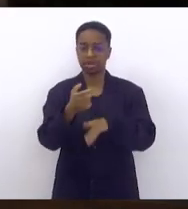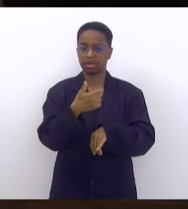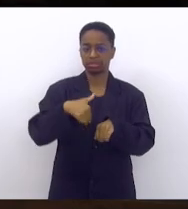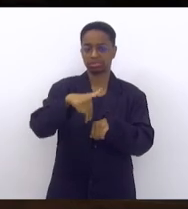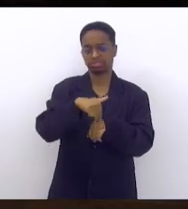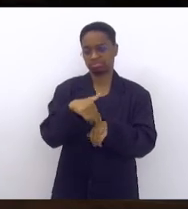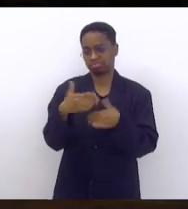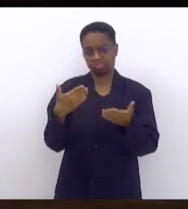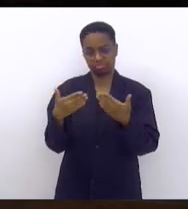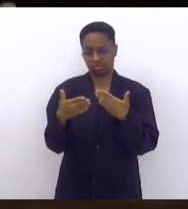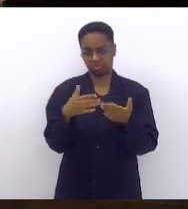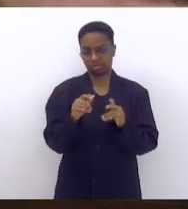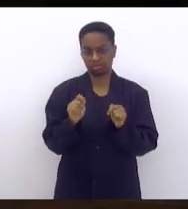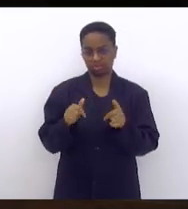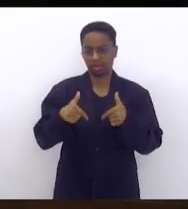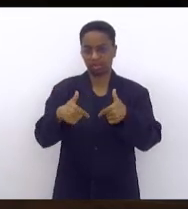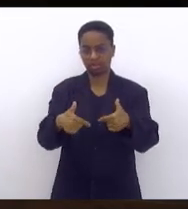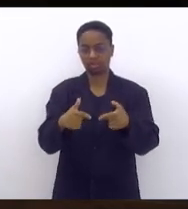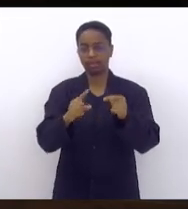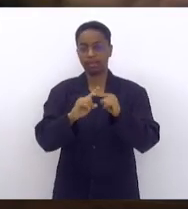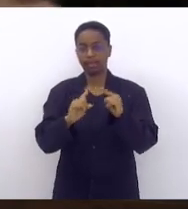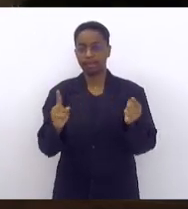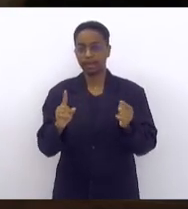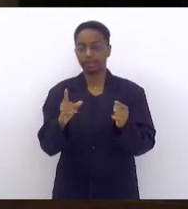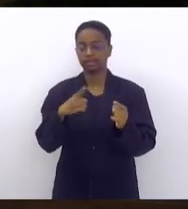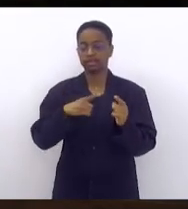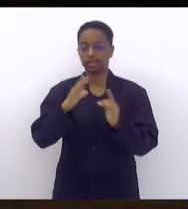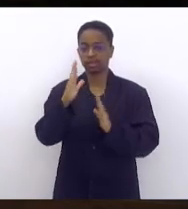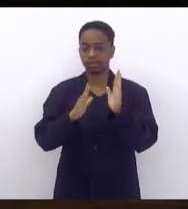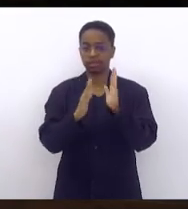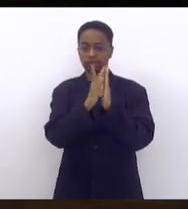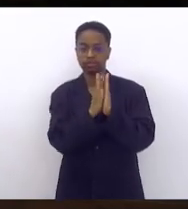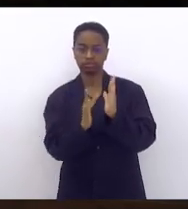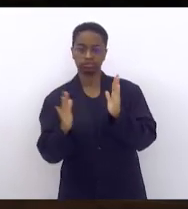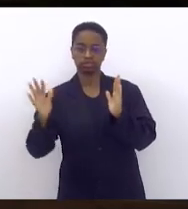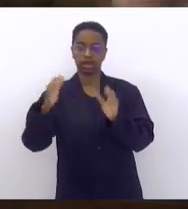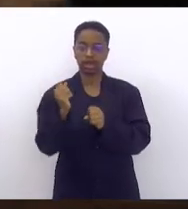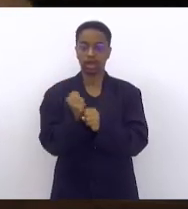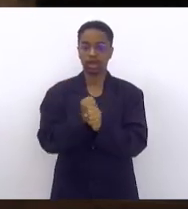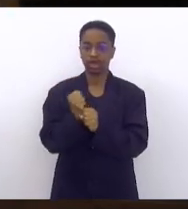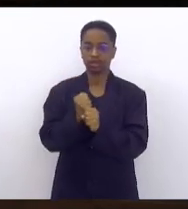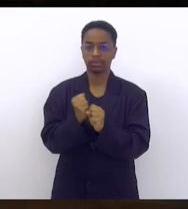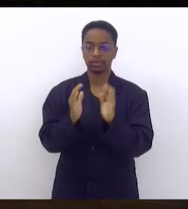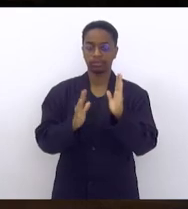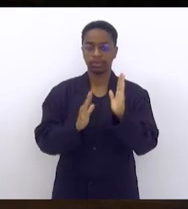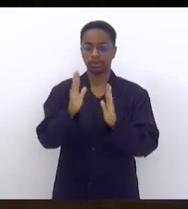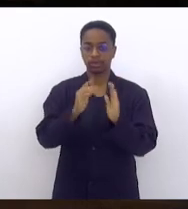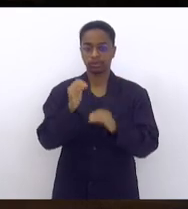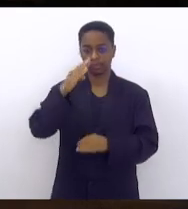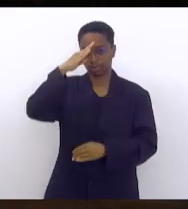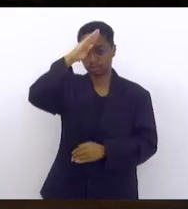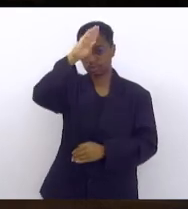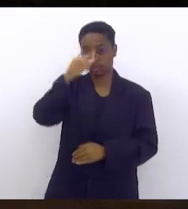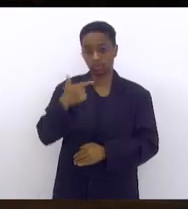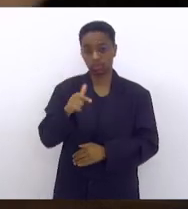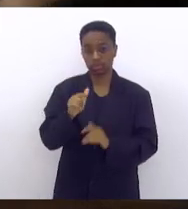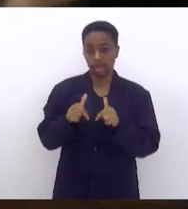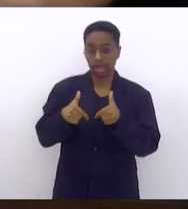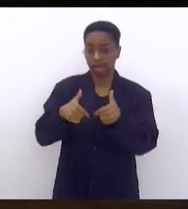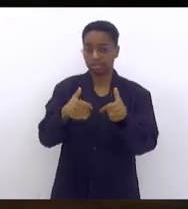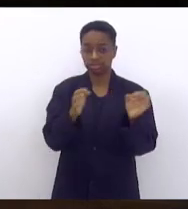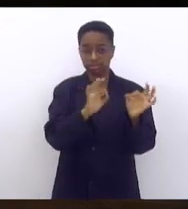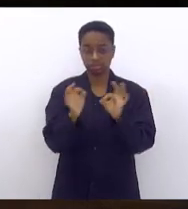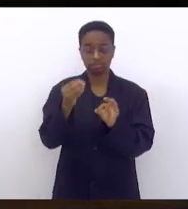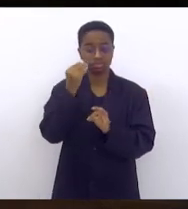talvez a GEAP, para fazer, mas passamos esse longo e tenebroso usando o governo Bolsonaro sem ter nem uma ação cumprida de